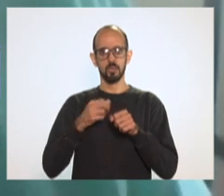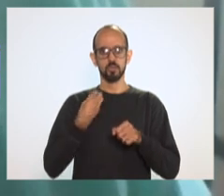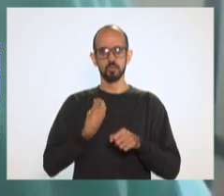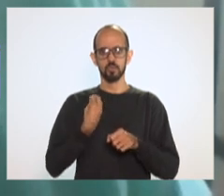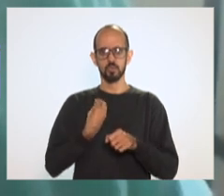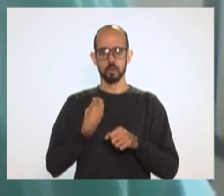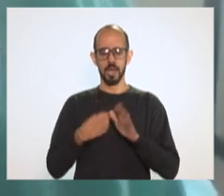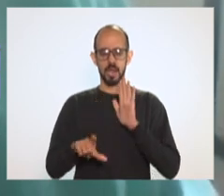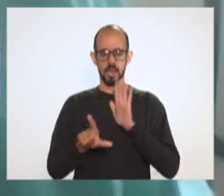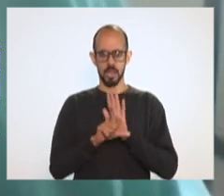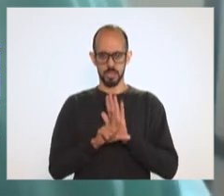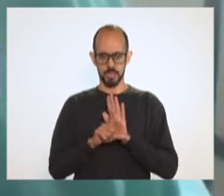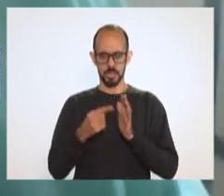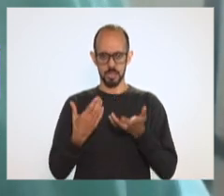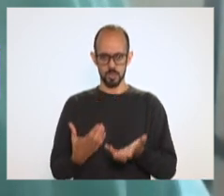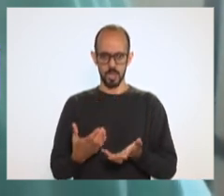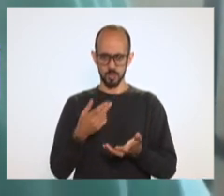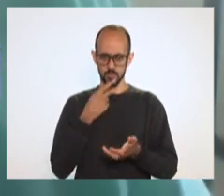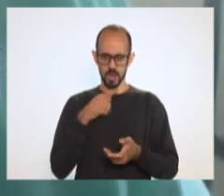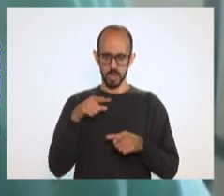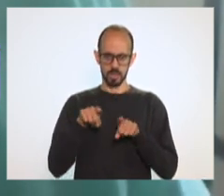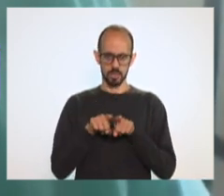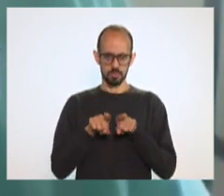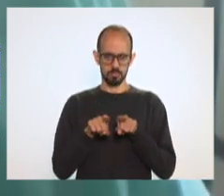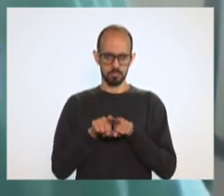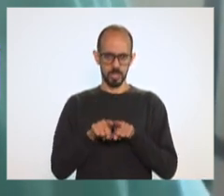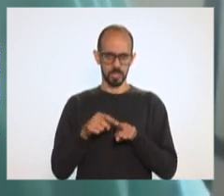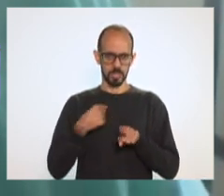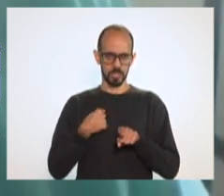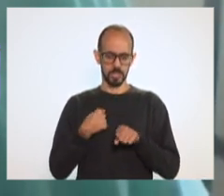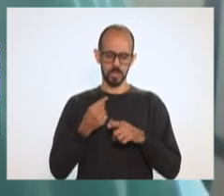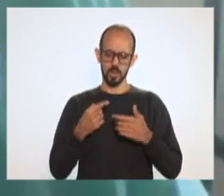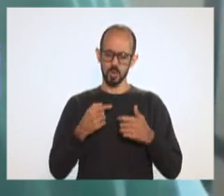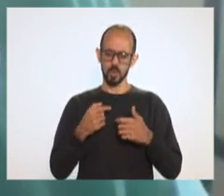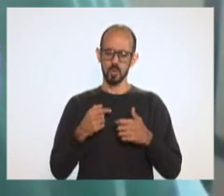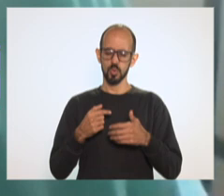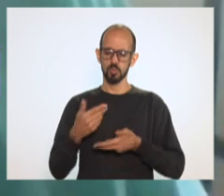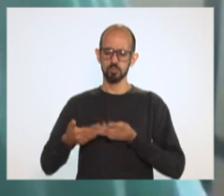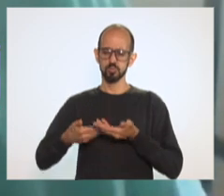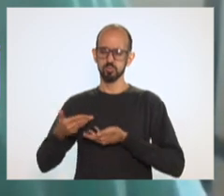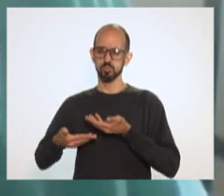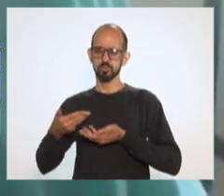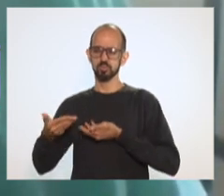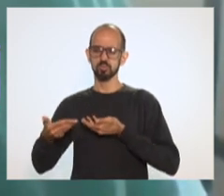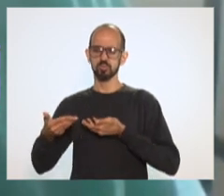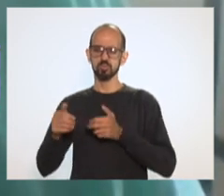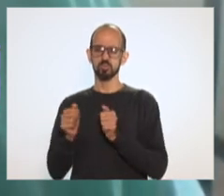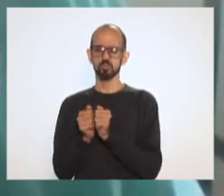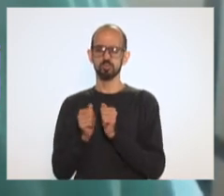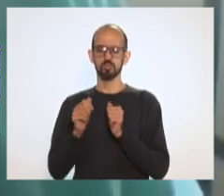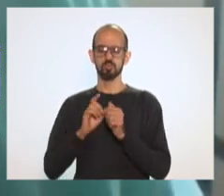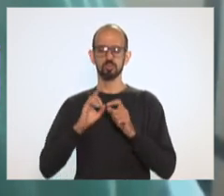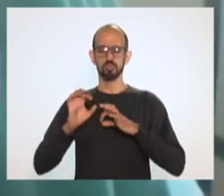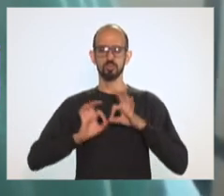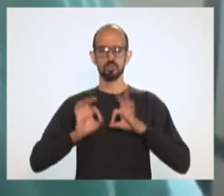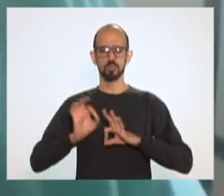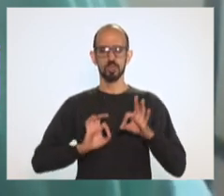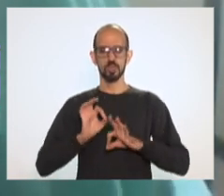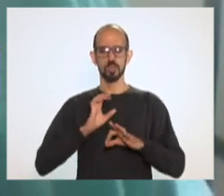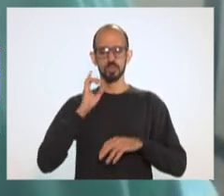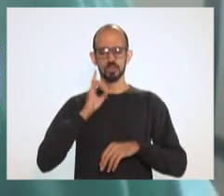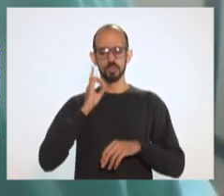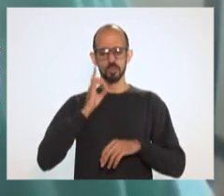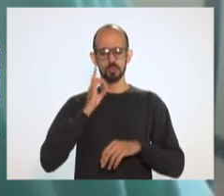que eu sou solidário aos projetos do André Siliano que nós aprovamos as questões levantadas pela deputada Marta Rocha